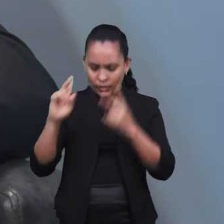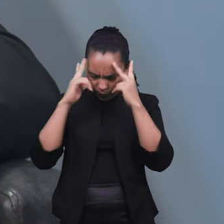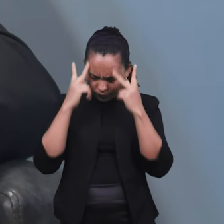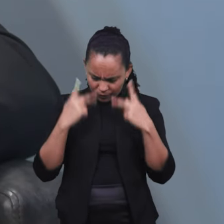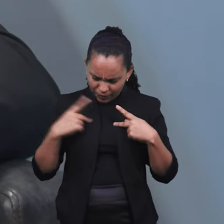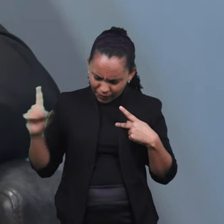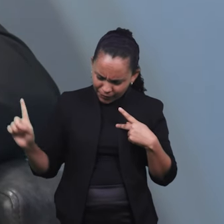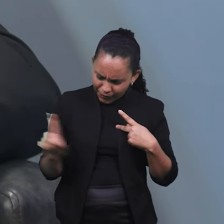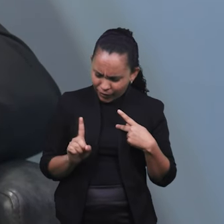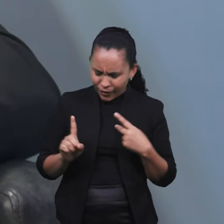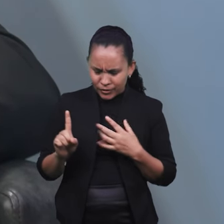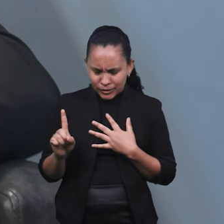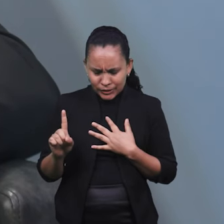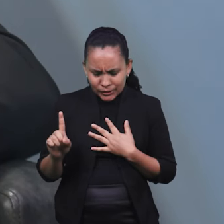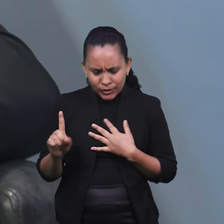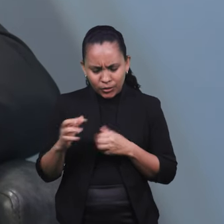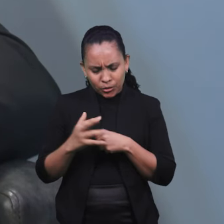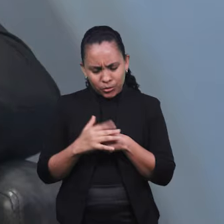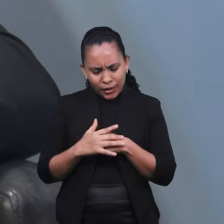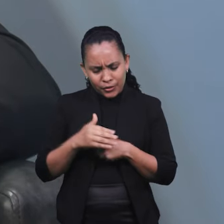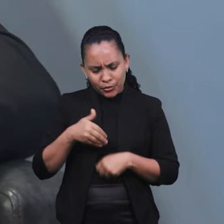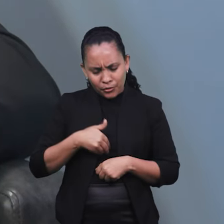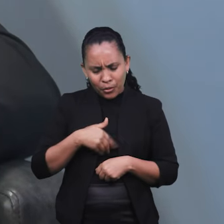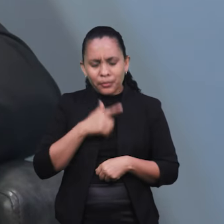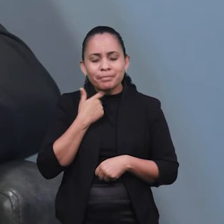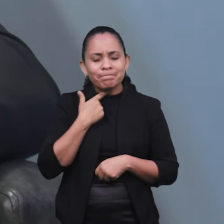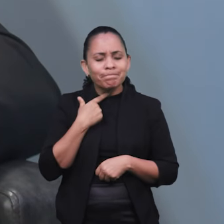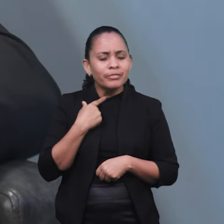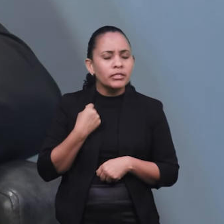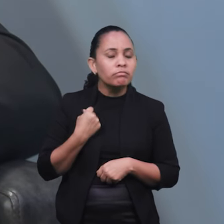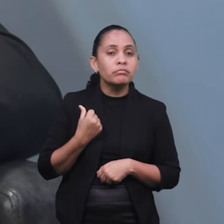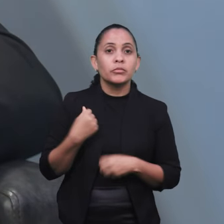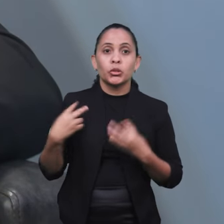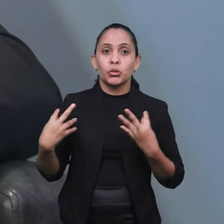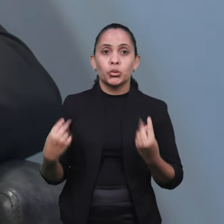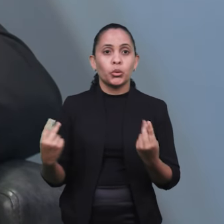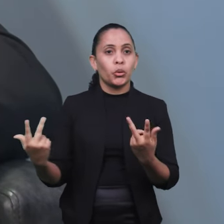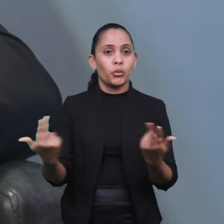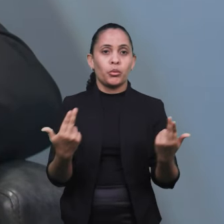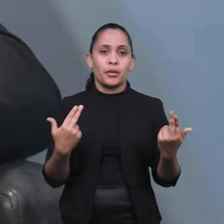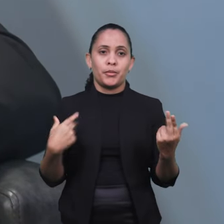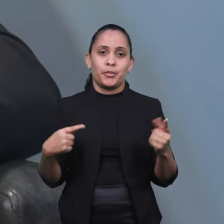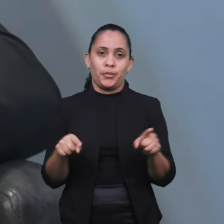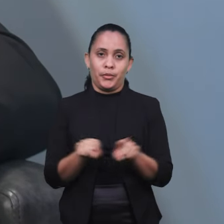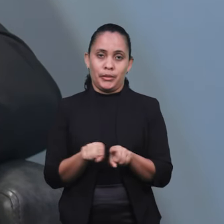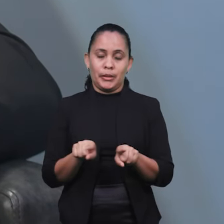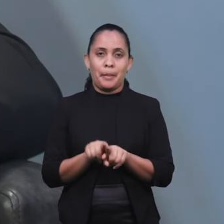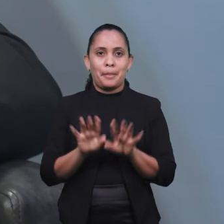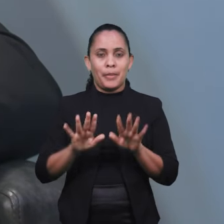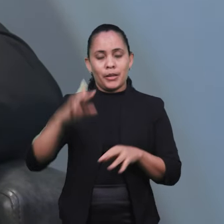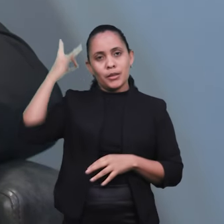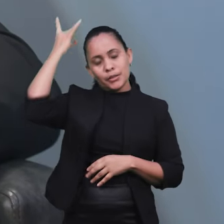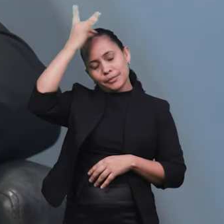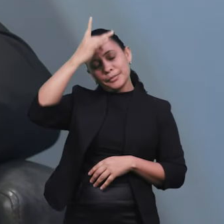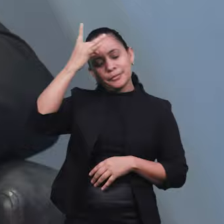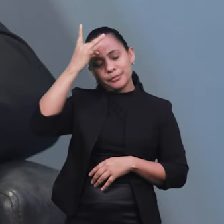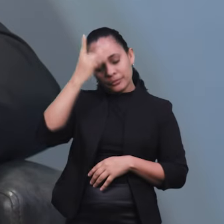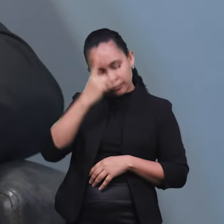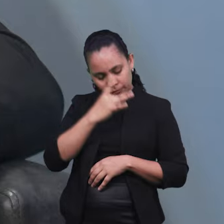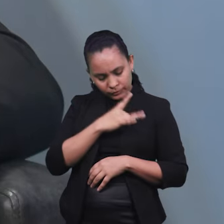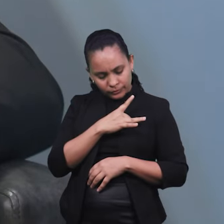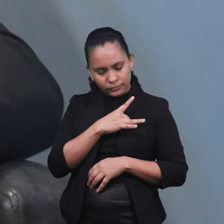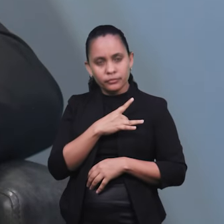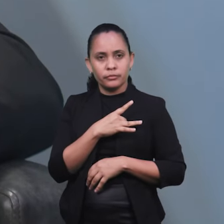homem, foi frágil, adoeceu, teve fome e sede, como todos nós, mas o Espírito estava sobre